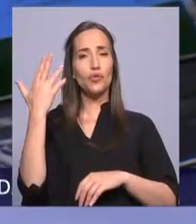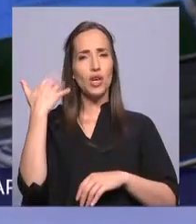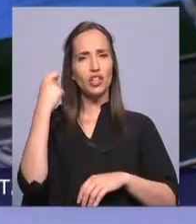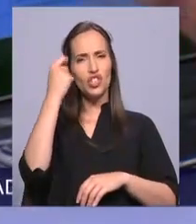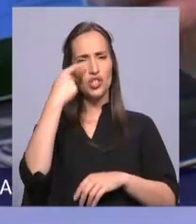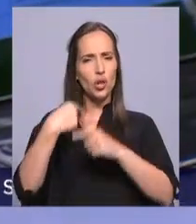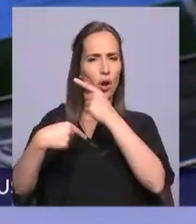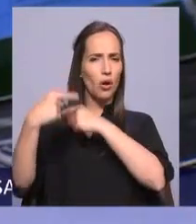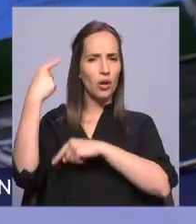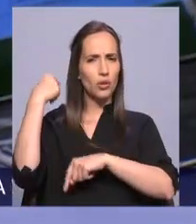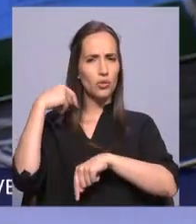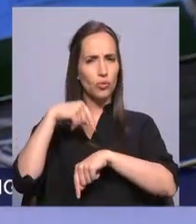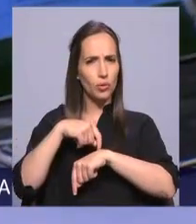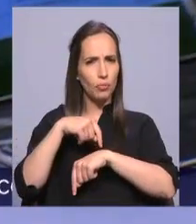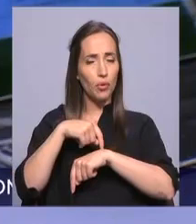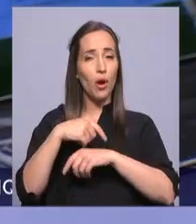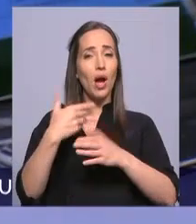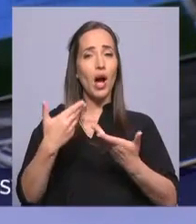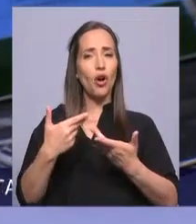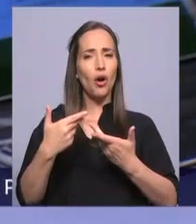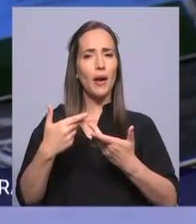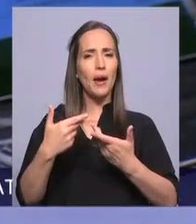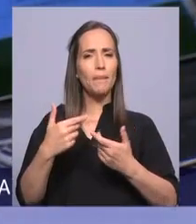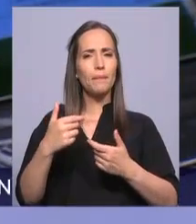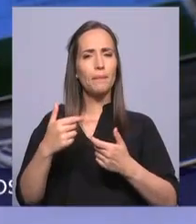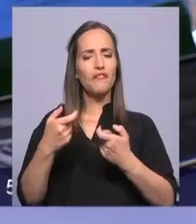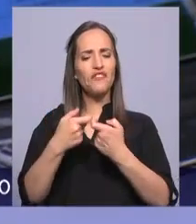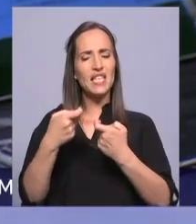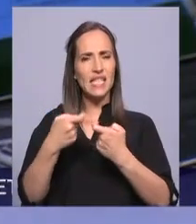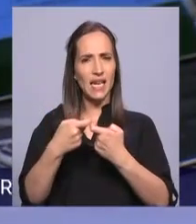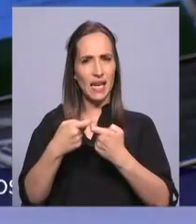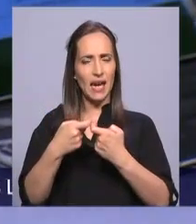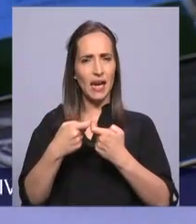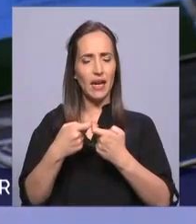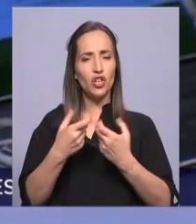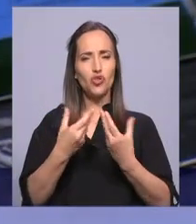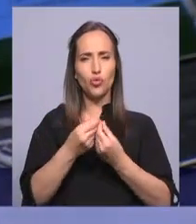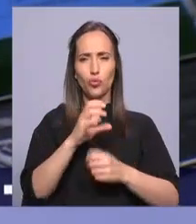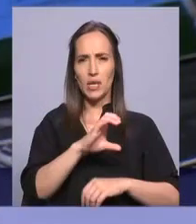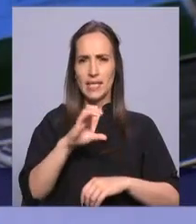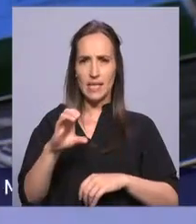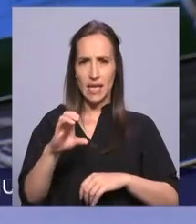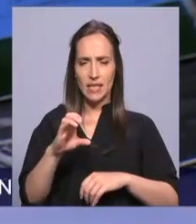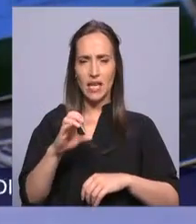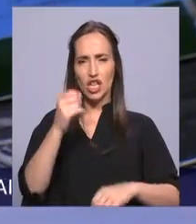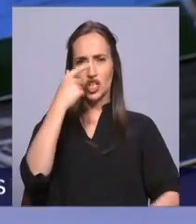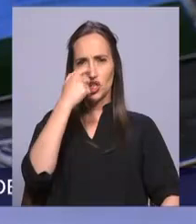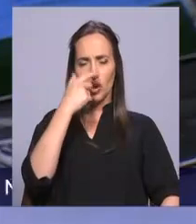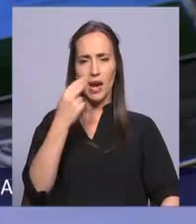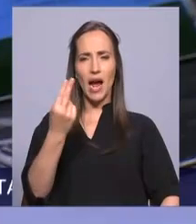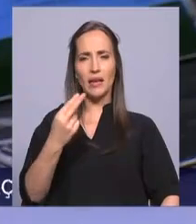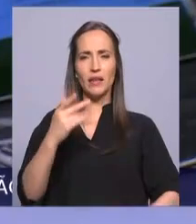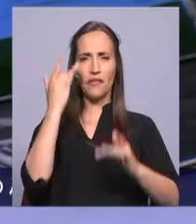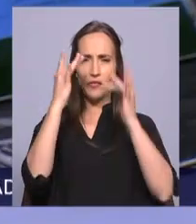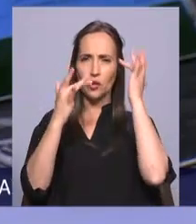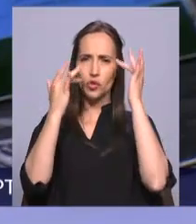tempo, agora leva-nos até à mecânica quântica. Perceber, juntando a ciência com a história, também um bocadinho com a arte e com a filosofia,